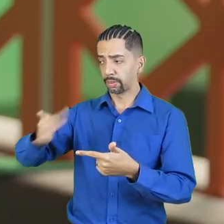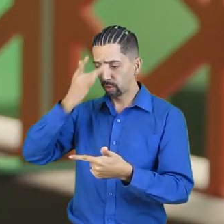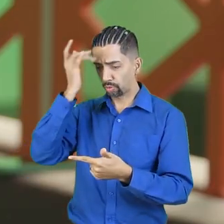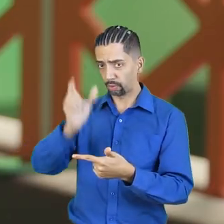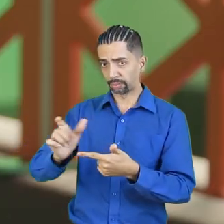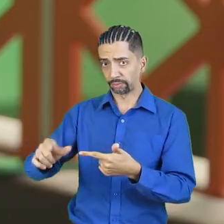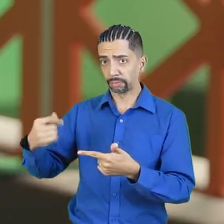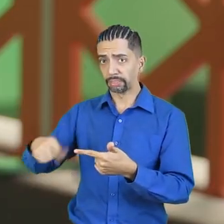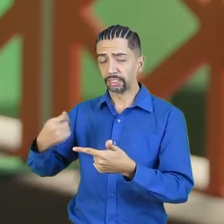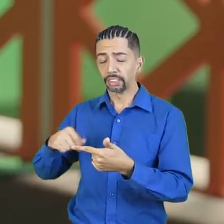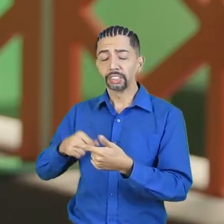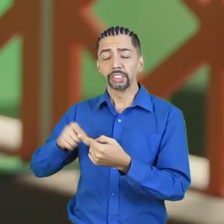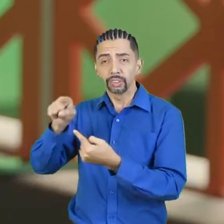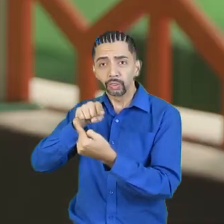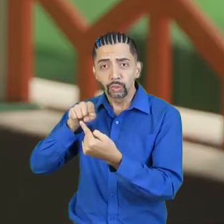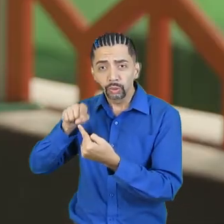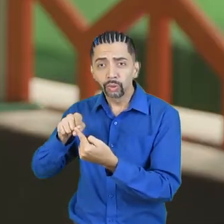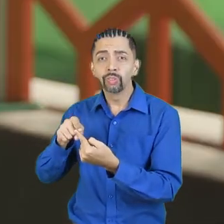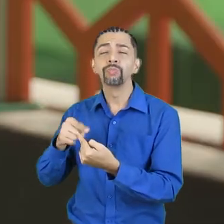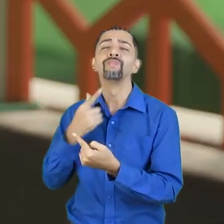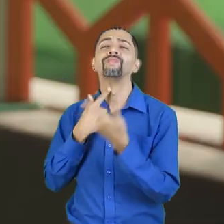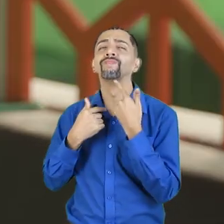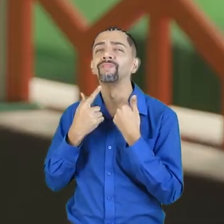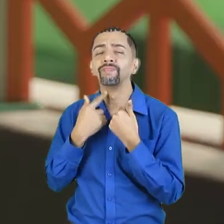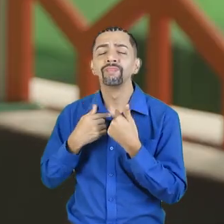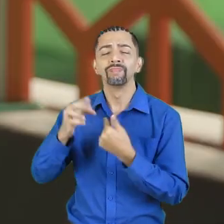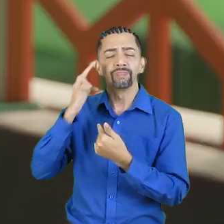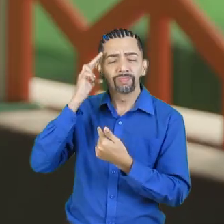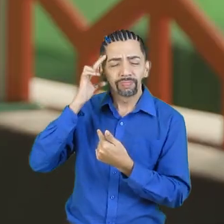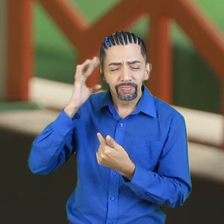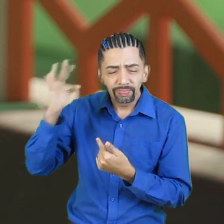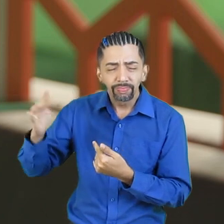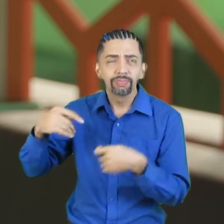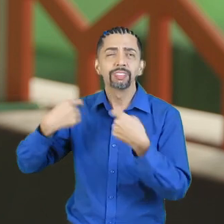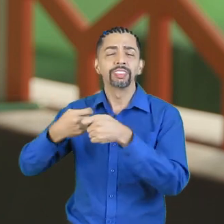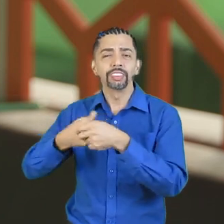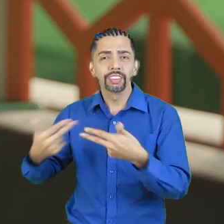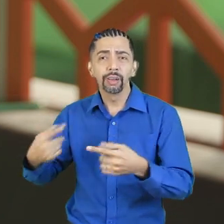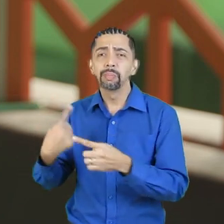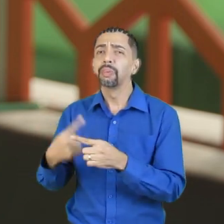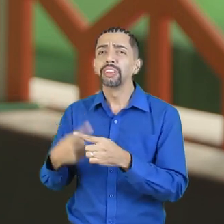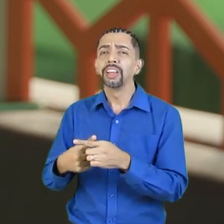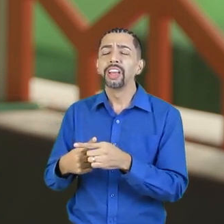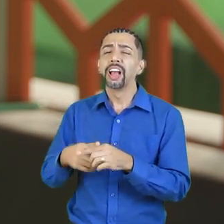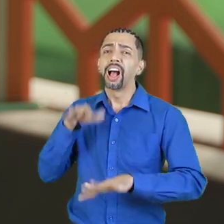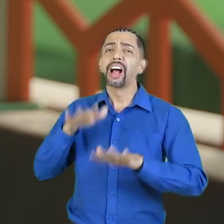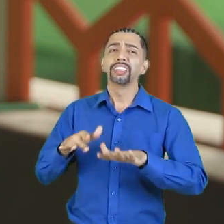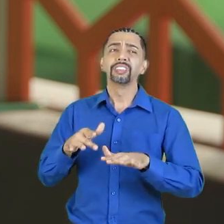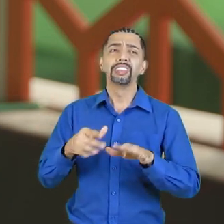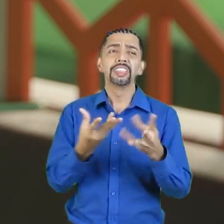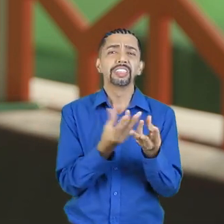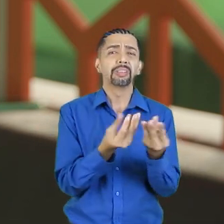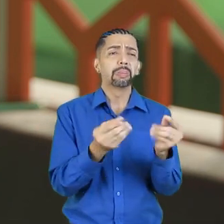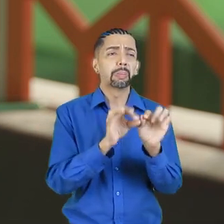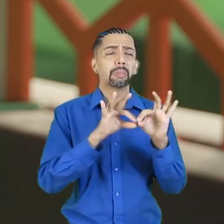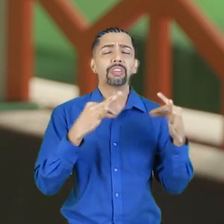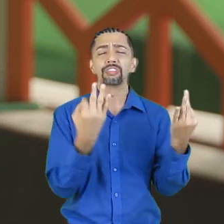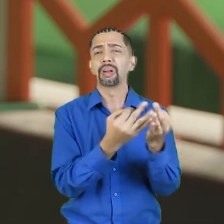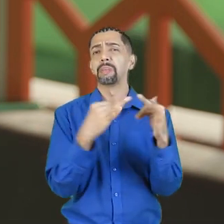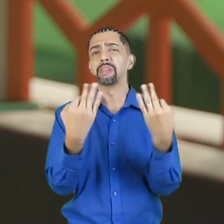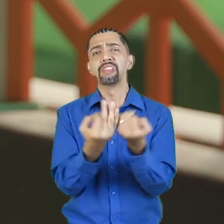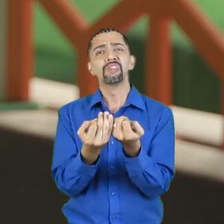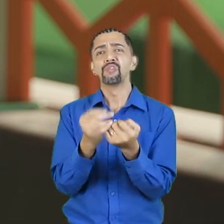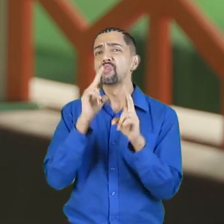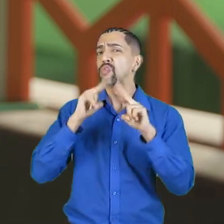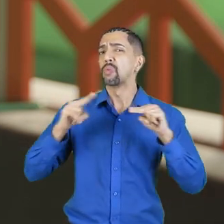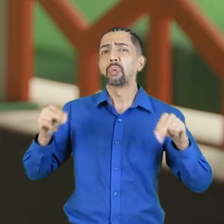dessa família, as necessidades, porque muitas são as famílias que nunca fizeram esse exercício. Saber o que nós